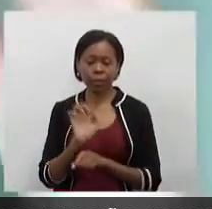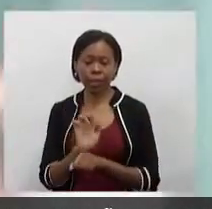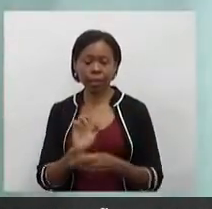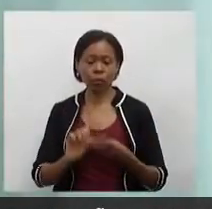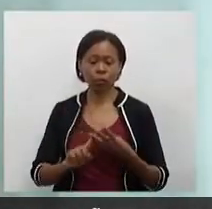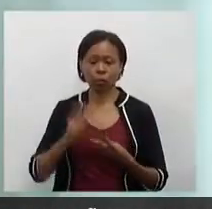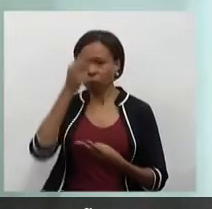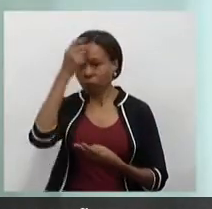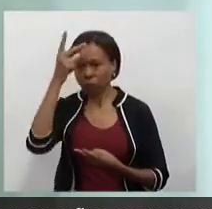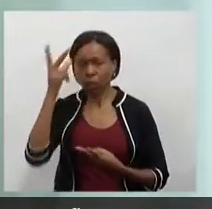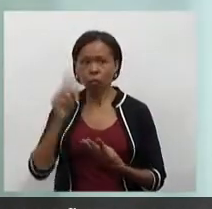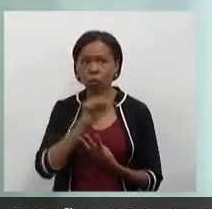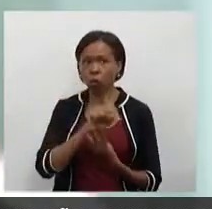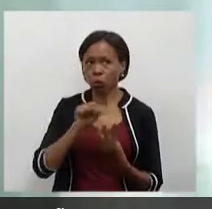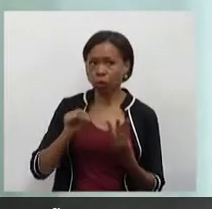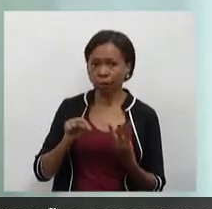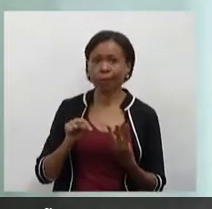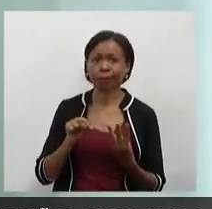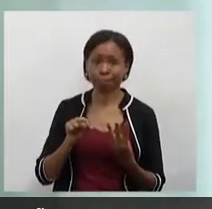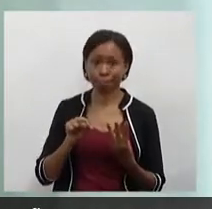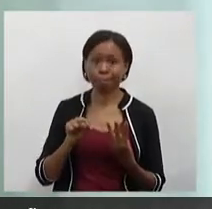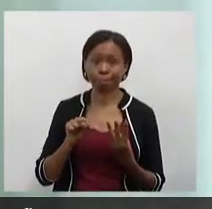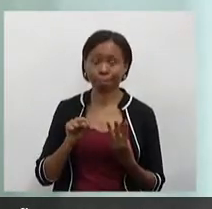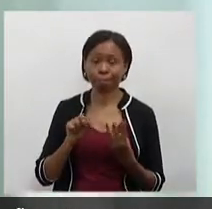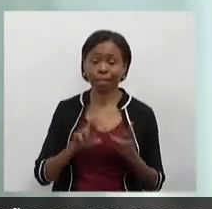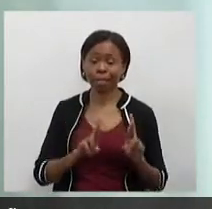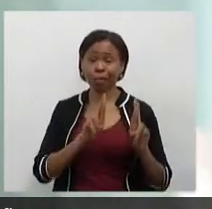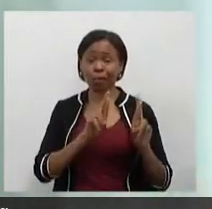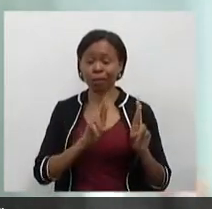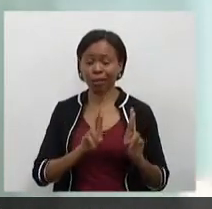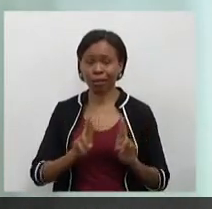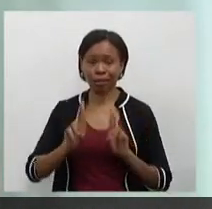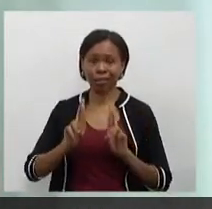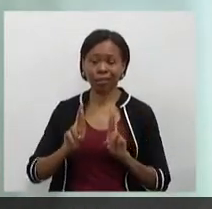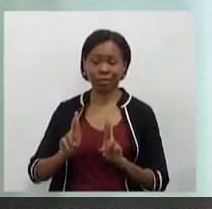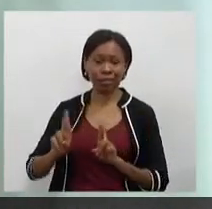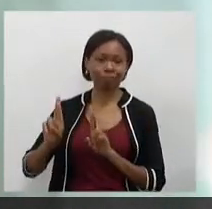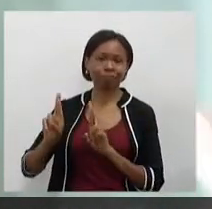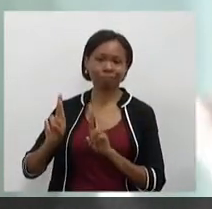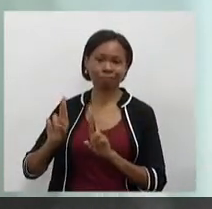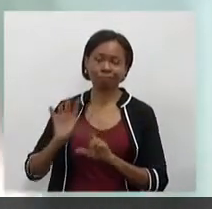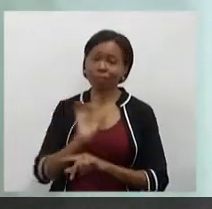vertical nacional, e tem como cada Estado e cada município